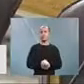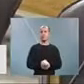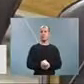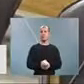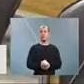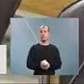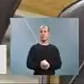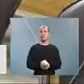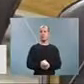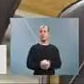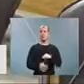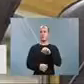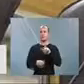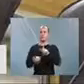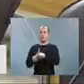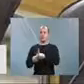Goianinha